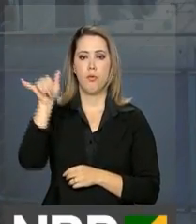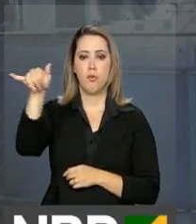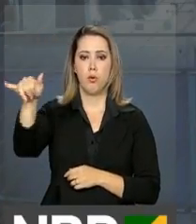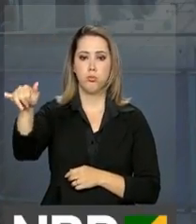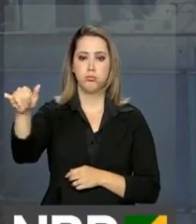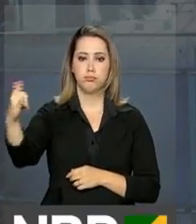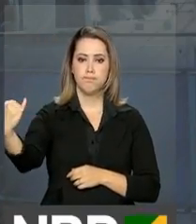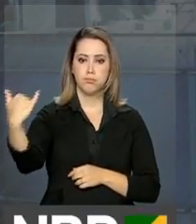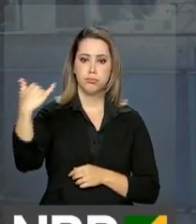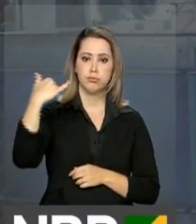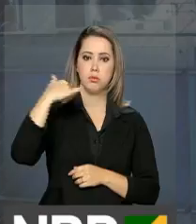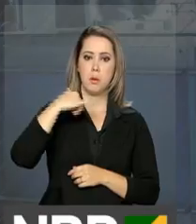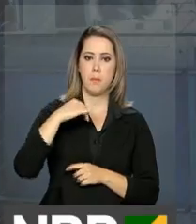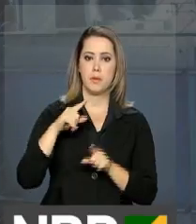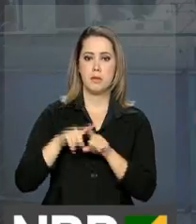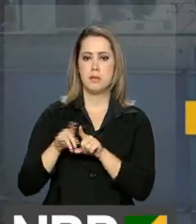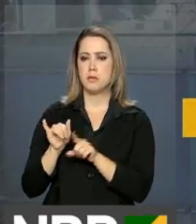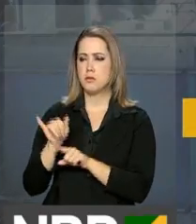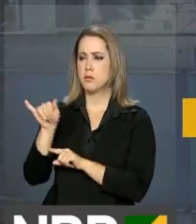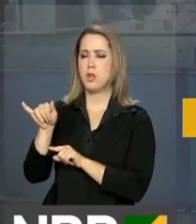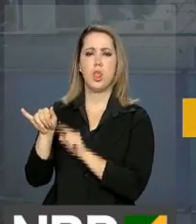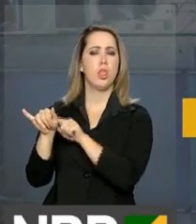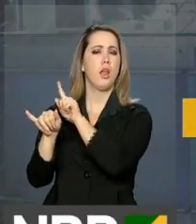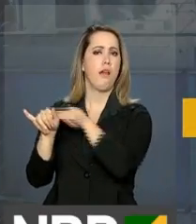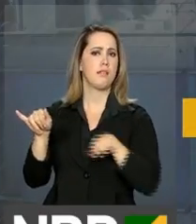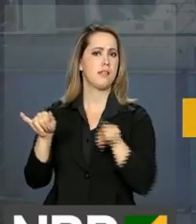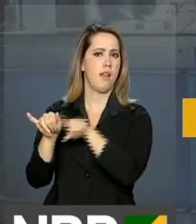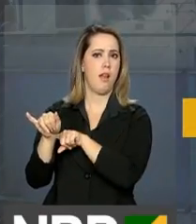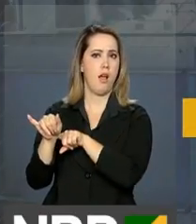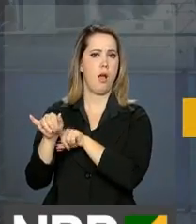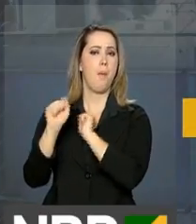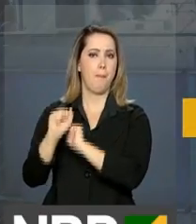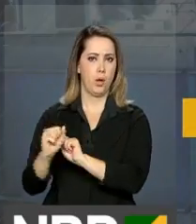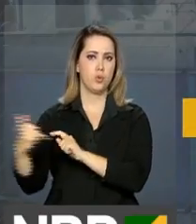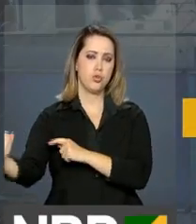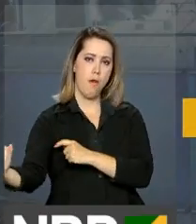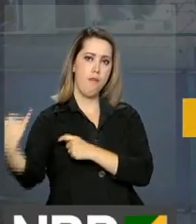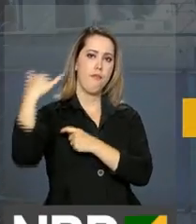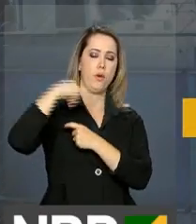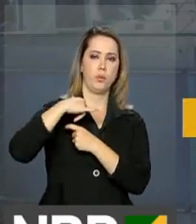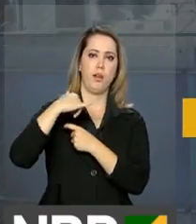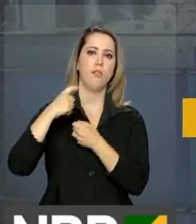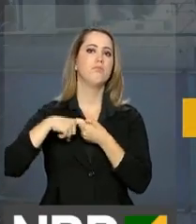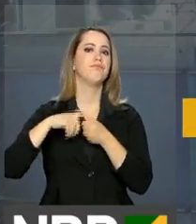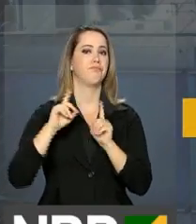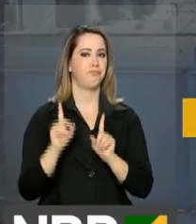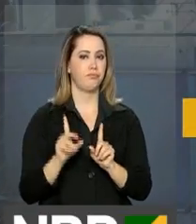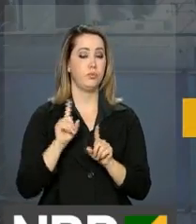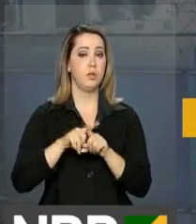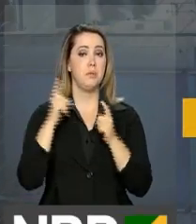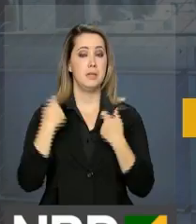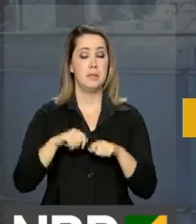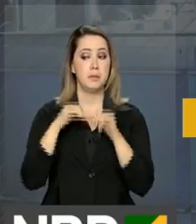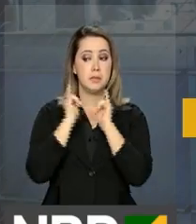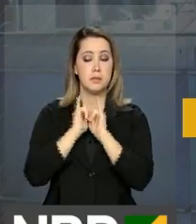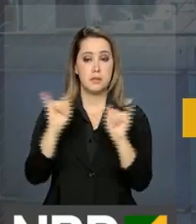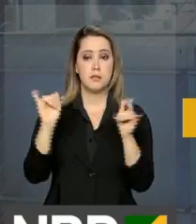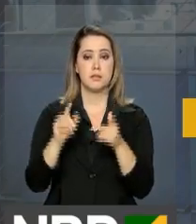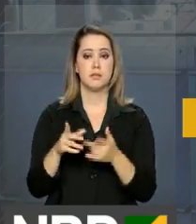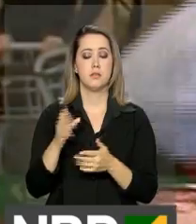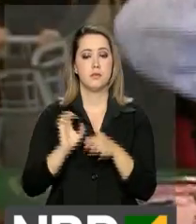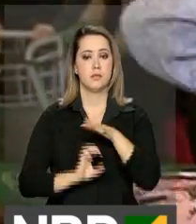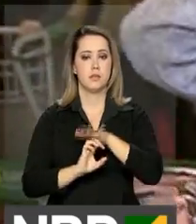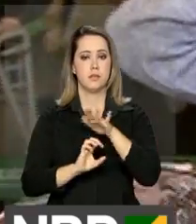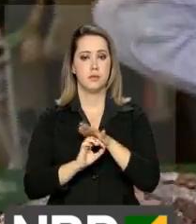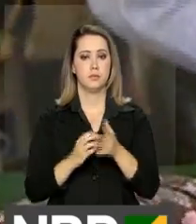comparecer para embarque no primeiro trecho não terá mais um retorno cancelado automaticamente mas o passageiro precisa informar a companhia